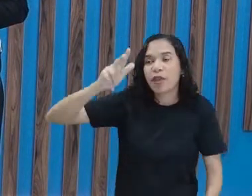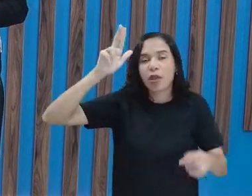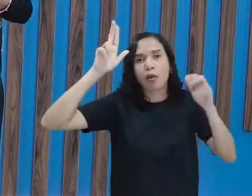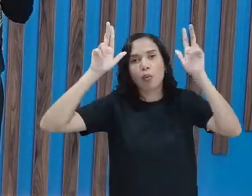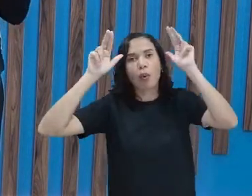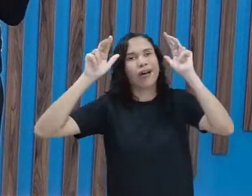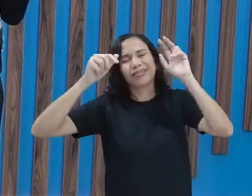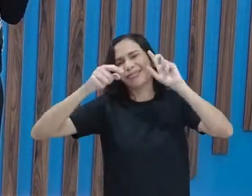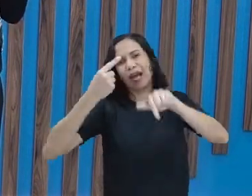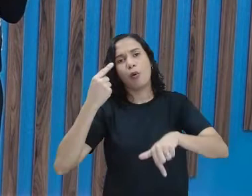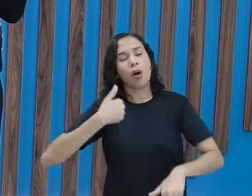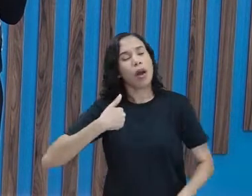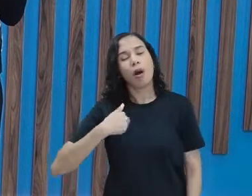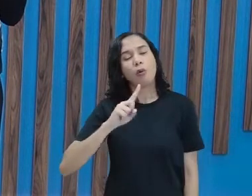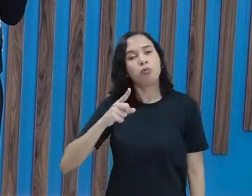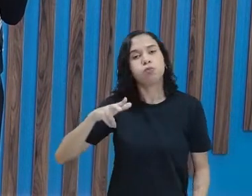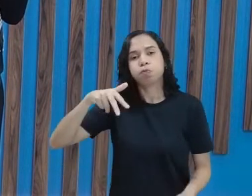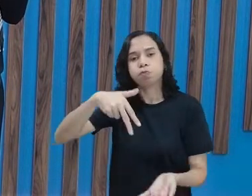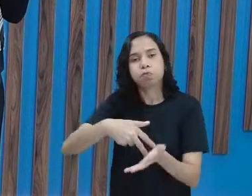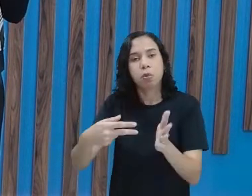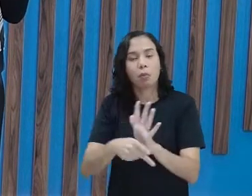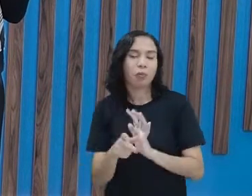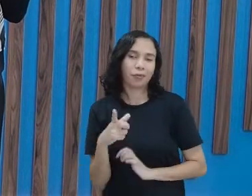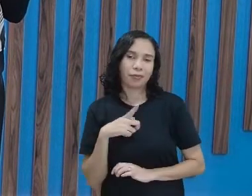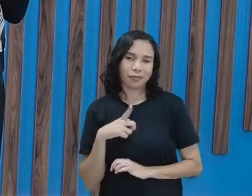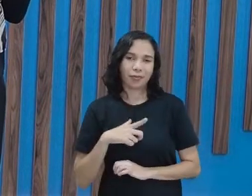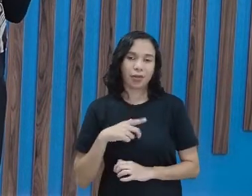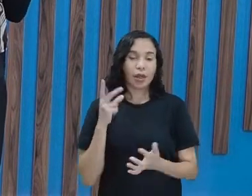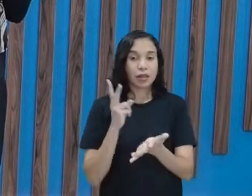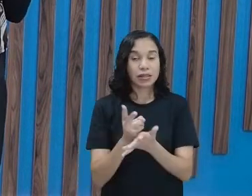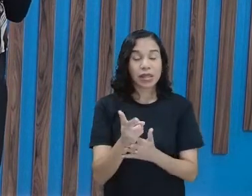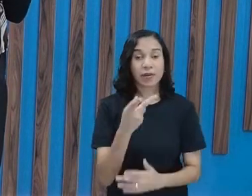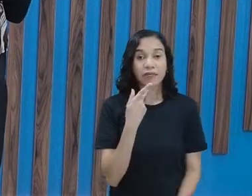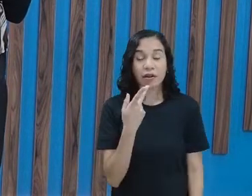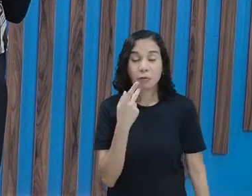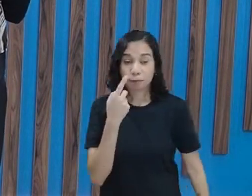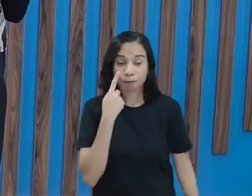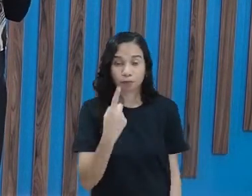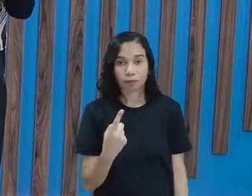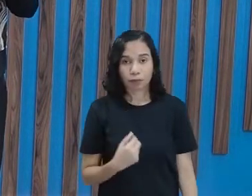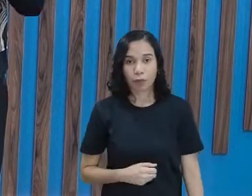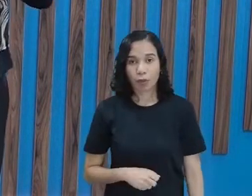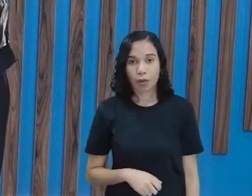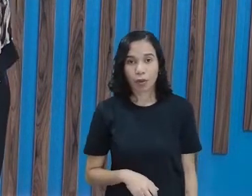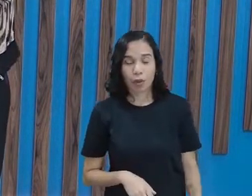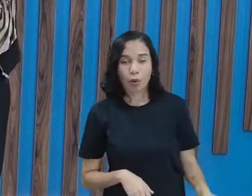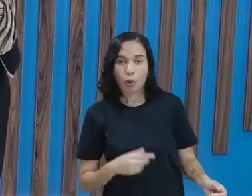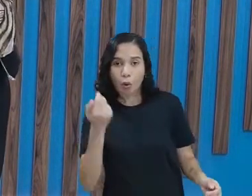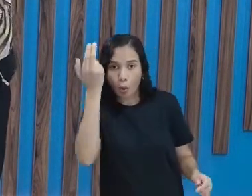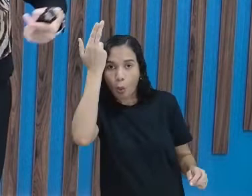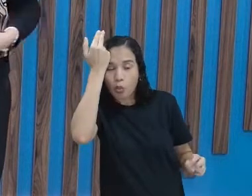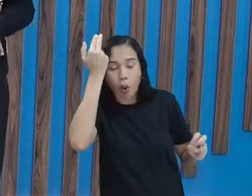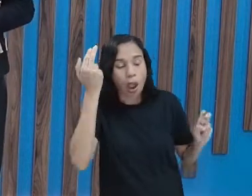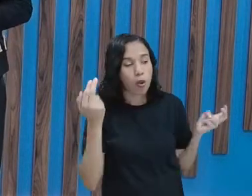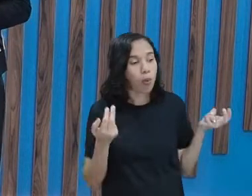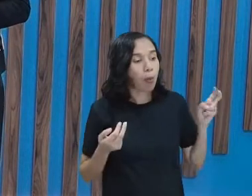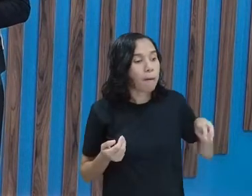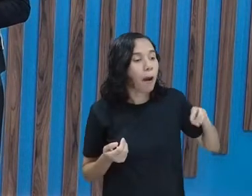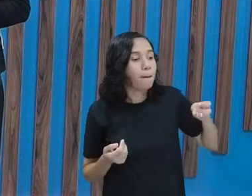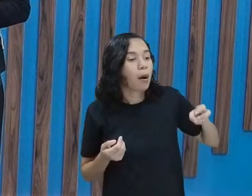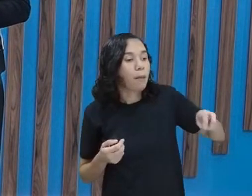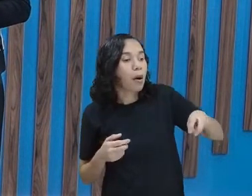Não, porque eu não participo da história. Eu sempre contarei de que forma? O coelho estava